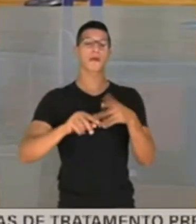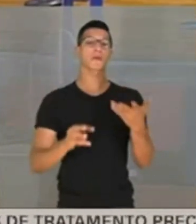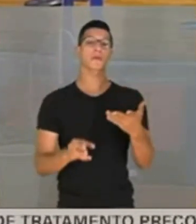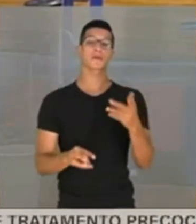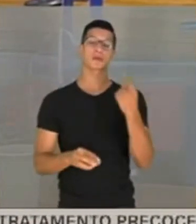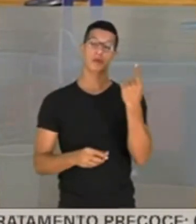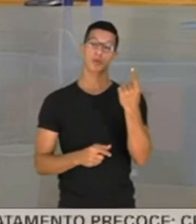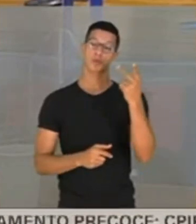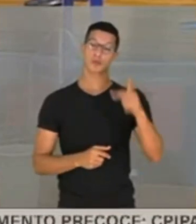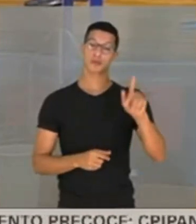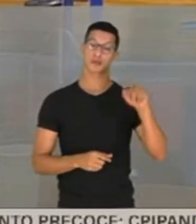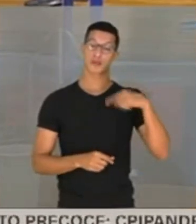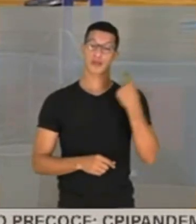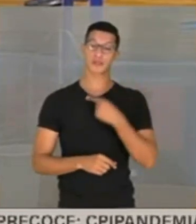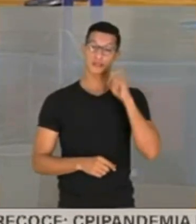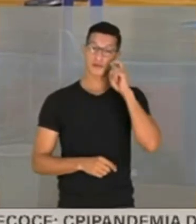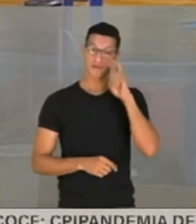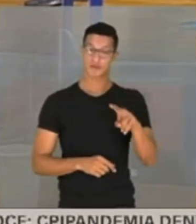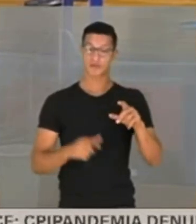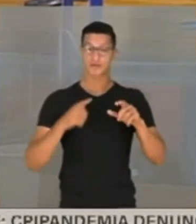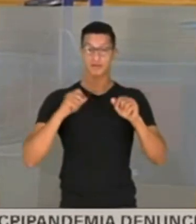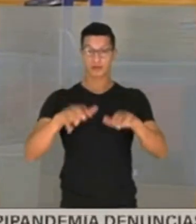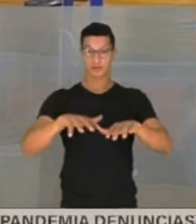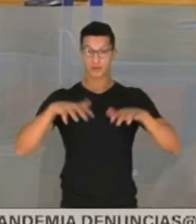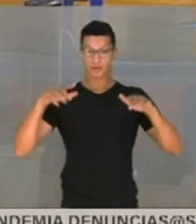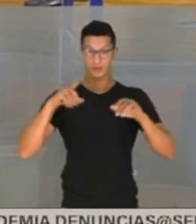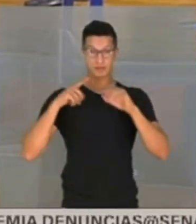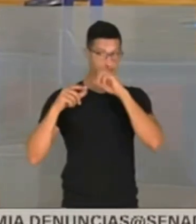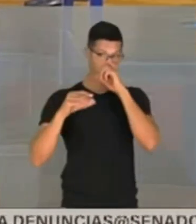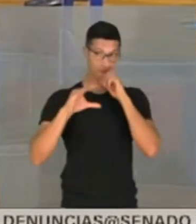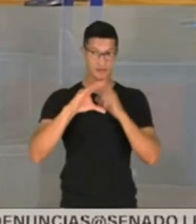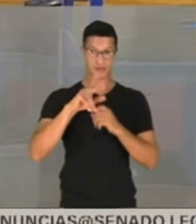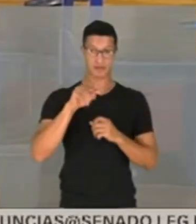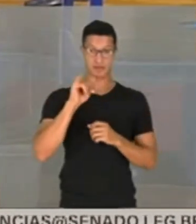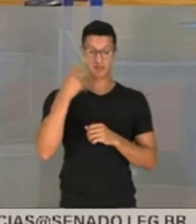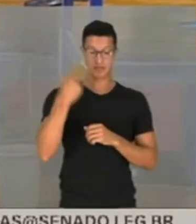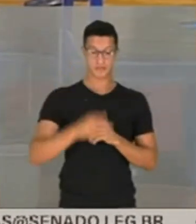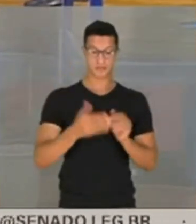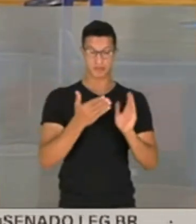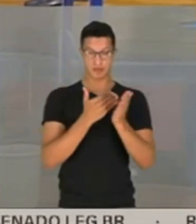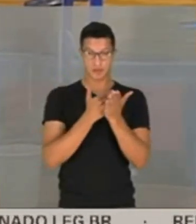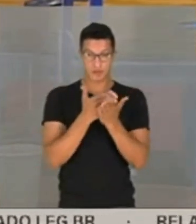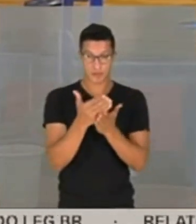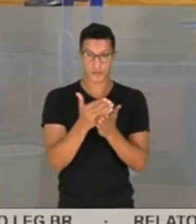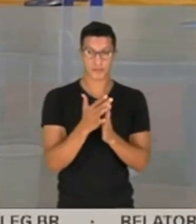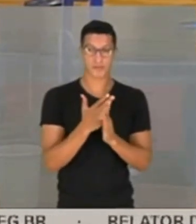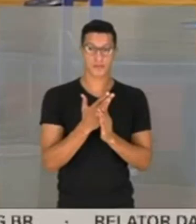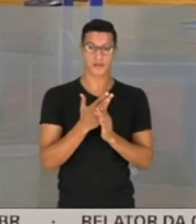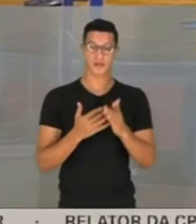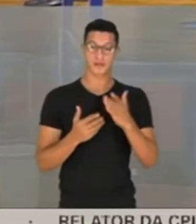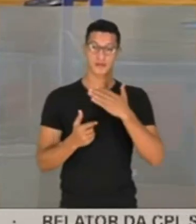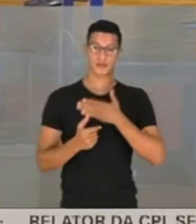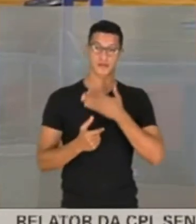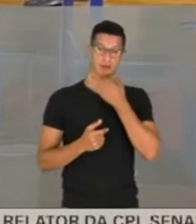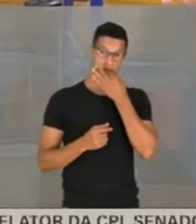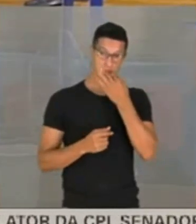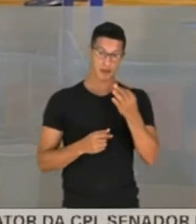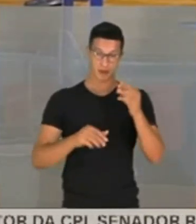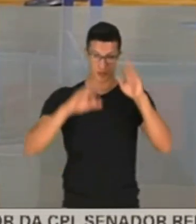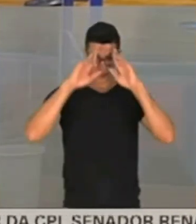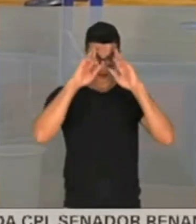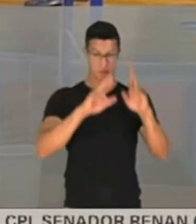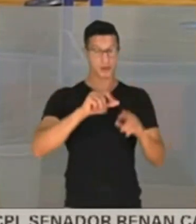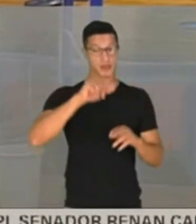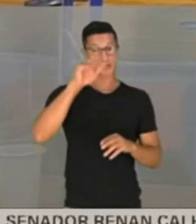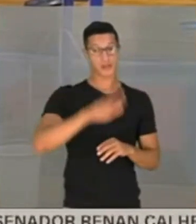E um deles, que a gente viu ter uma audiência muito grande, essa CPI aqui no começo, na minha opinião, respeito quem